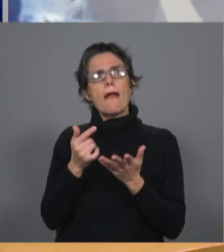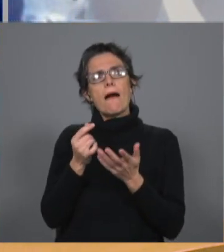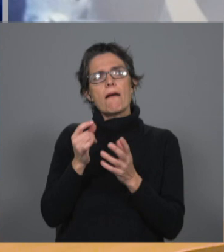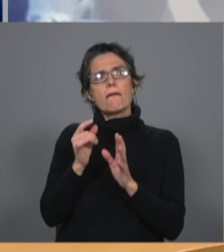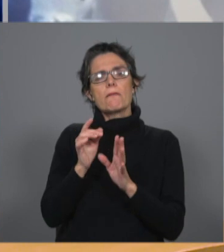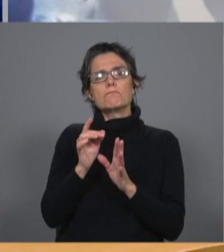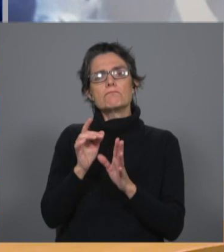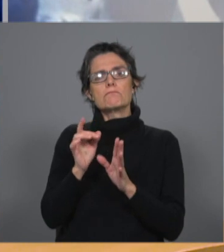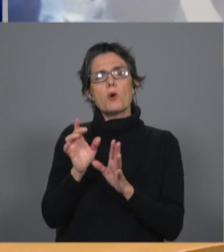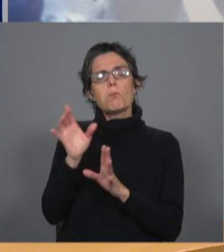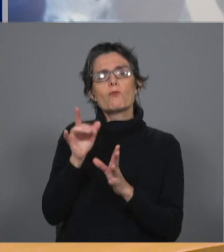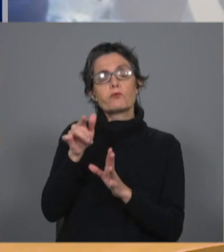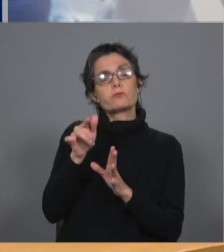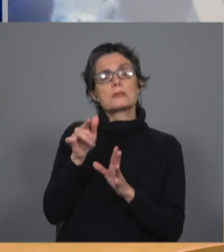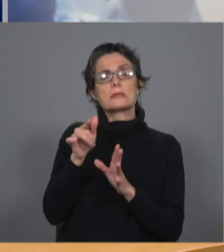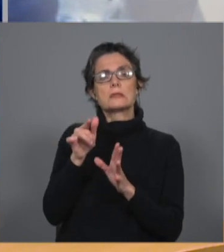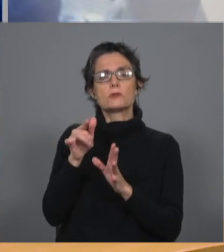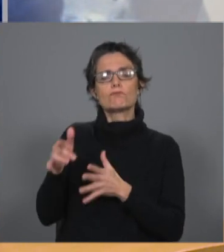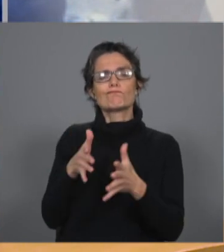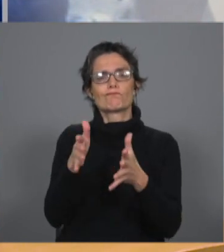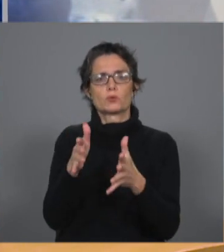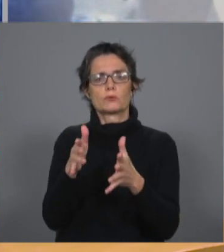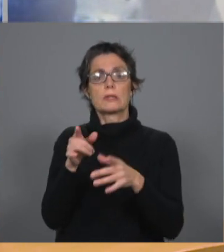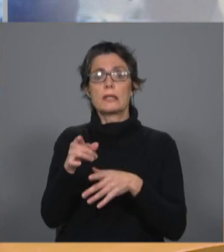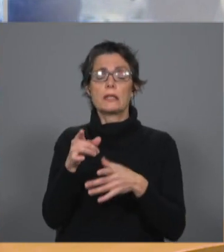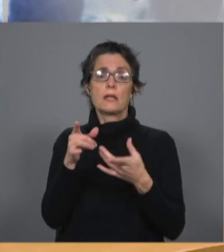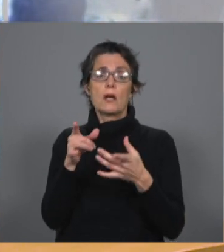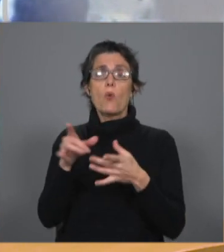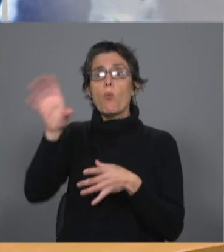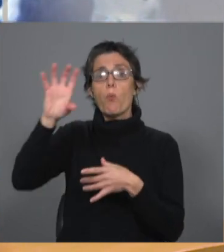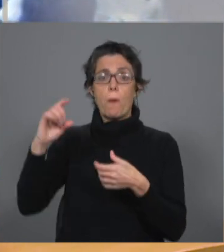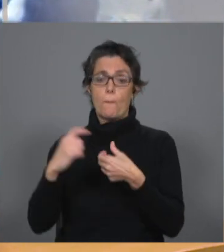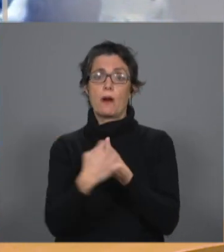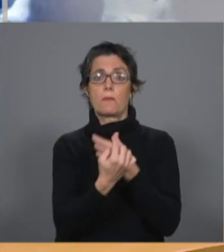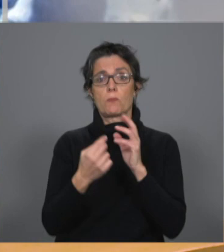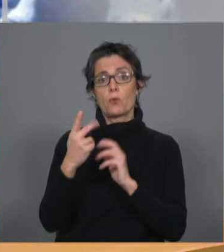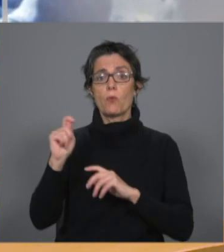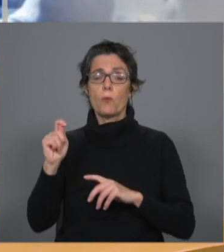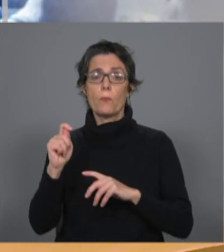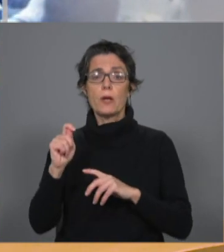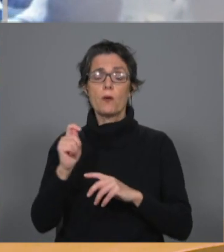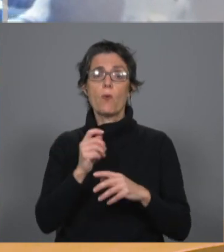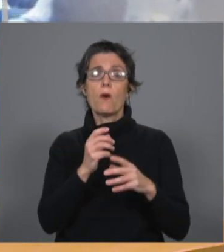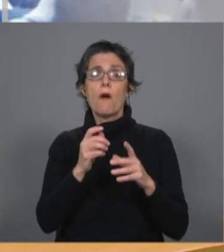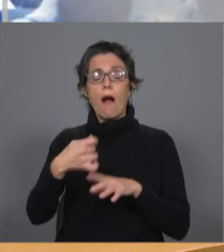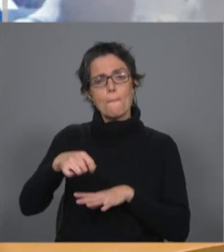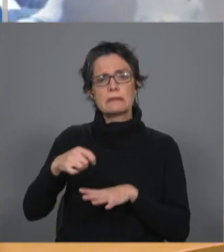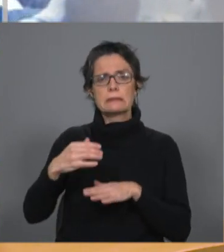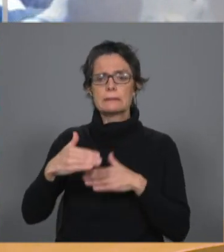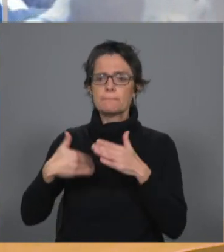razão, os Estados-membros da União Europeia mantiveram estas presidências de alguma forma rotativas, mas já estão diluídas. Vou dar outro